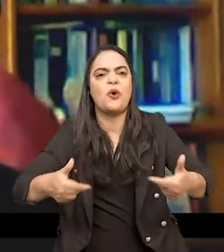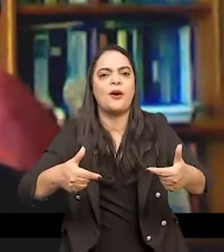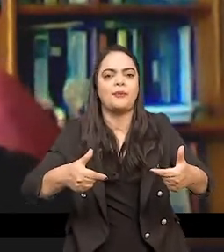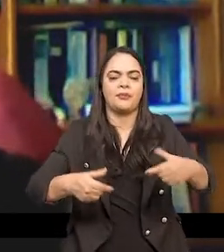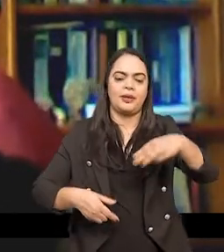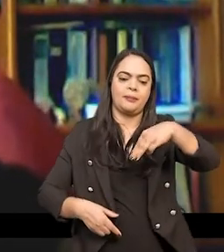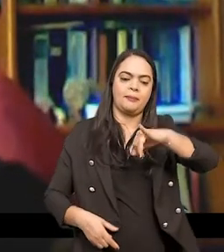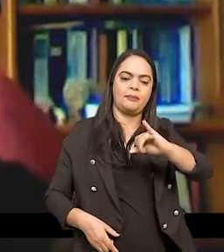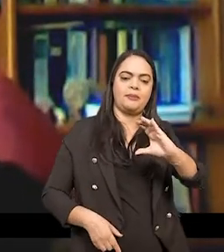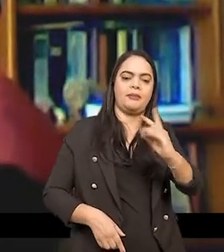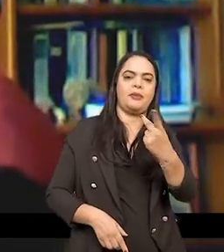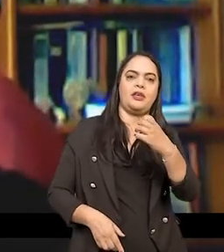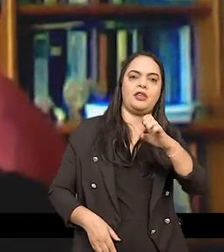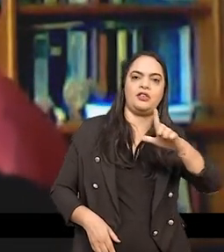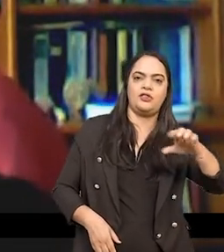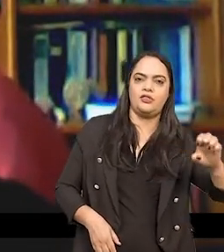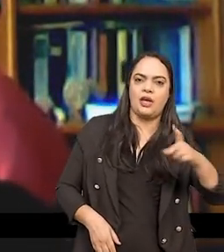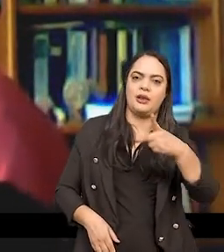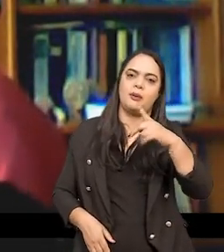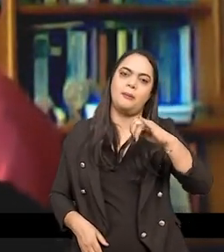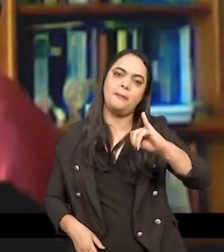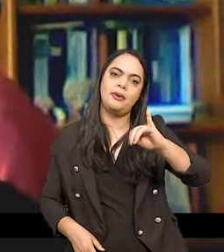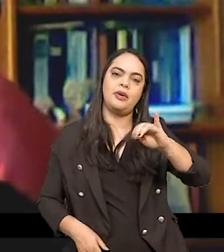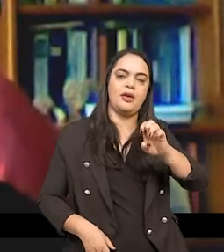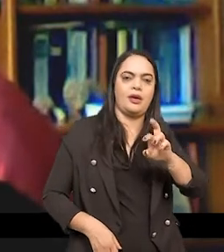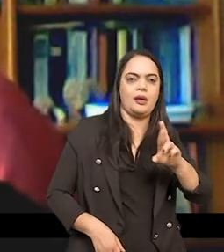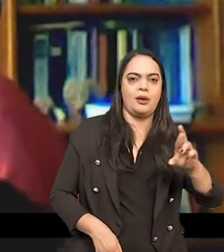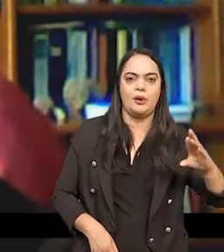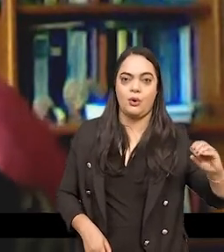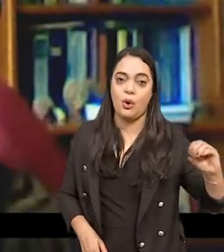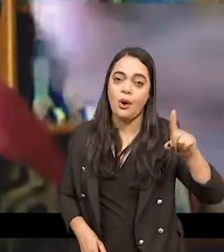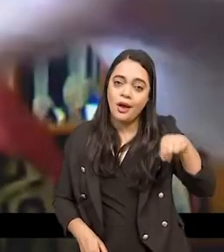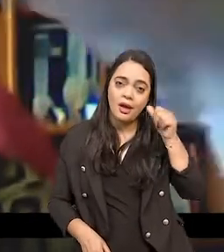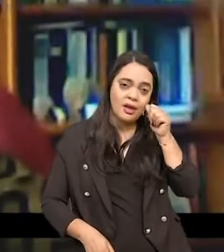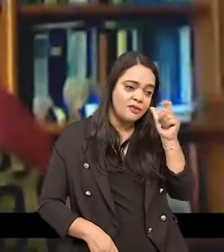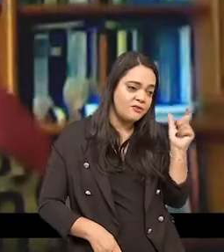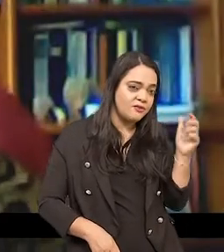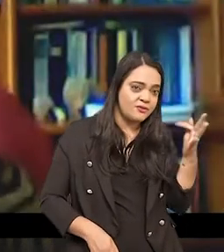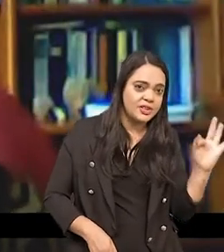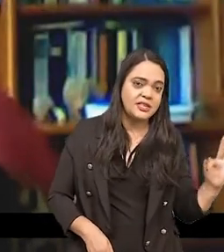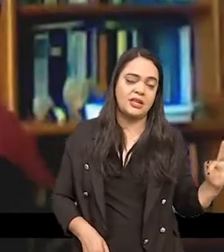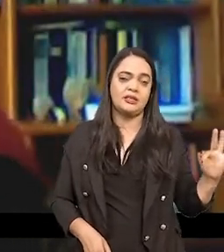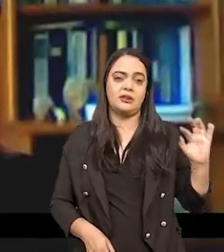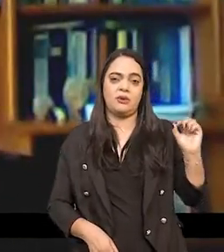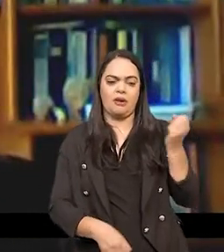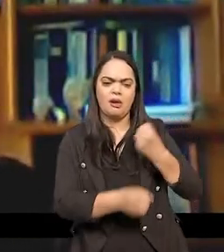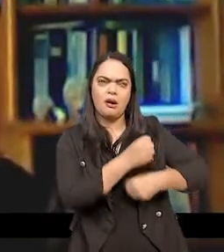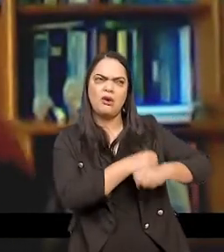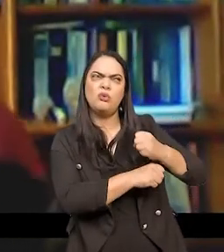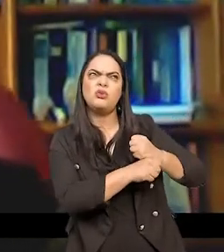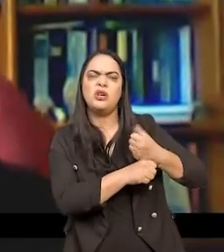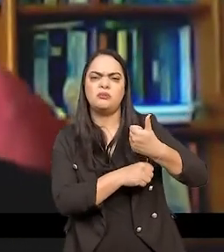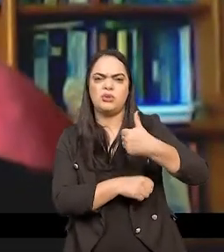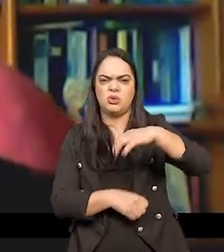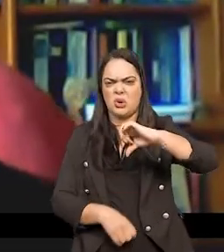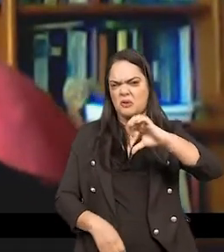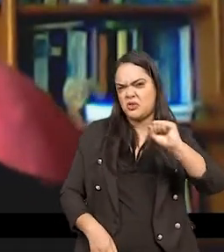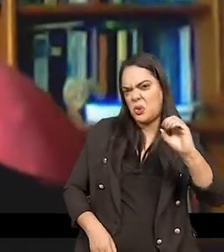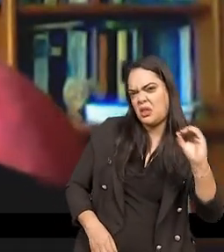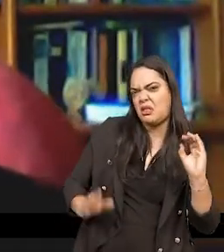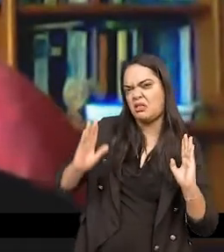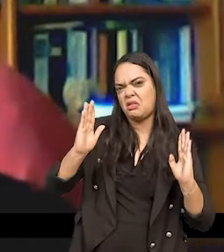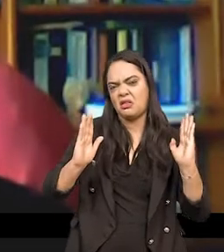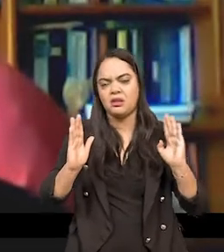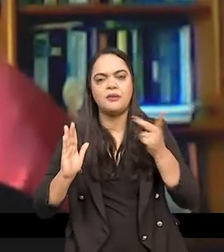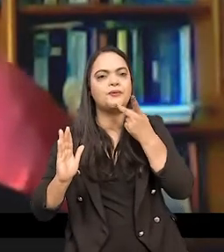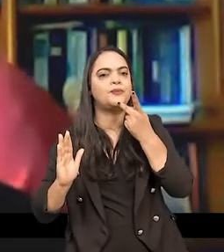Perrot, que é uma historiadora francesa, que eu gosto muito, ela já dizia lá na década de 80 que existem